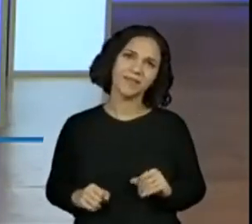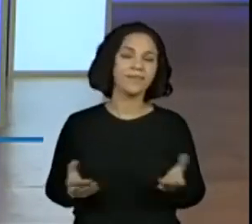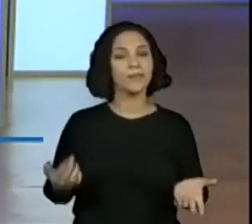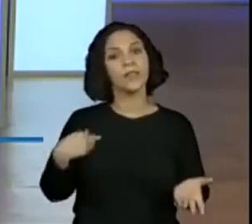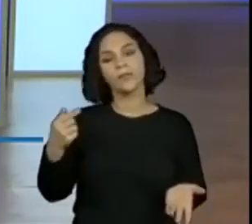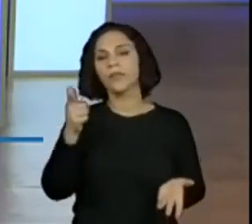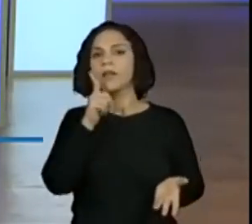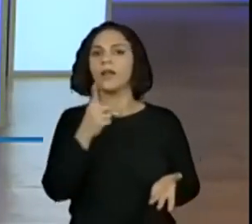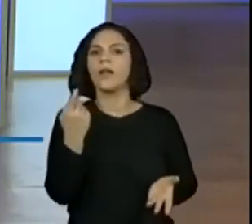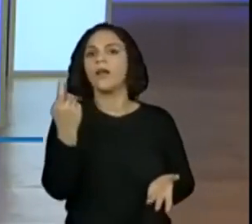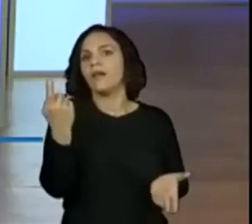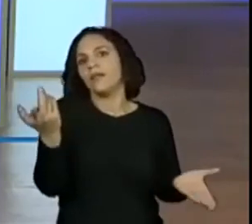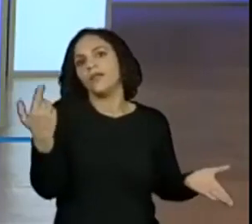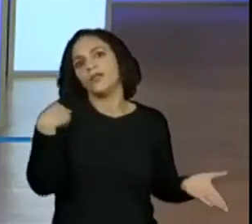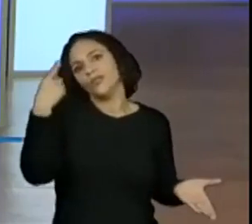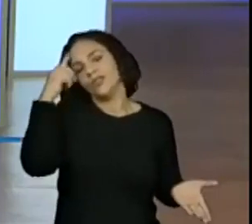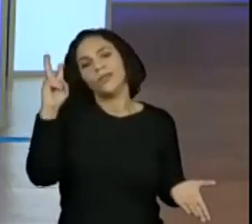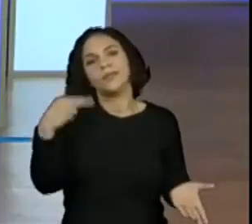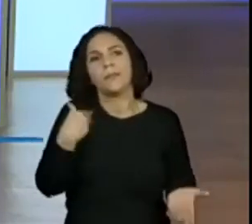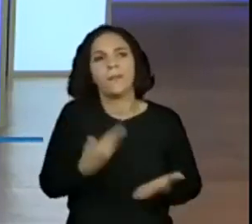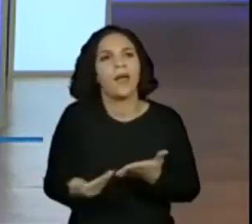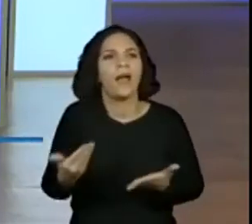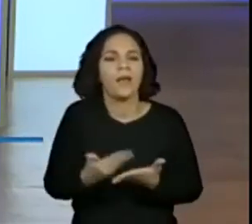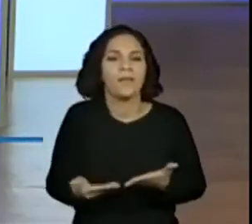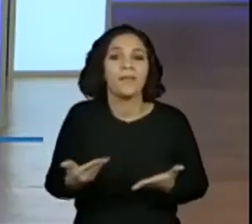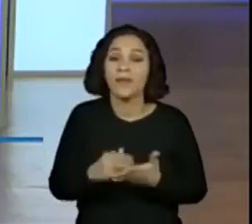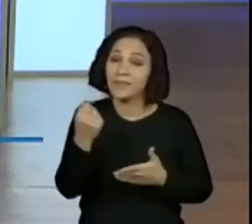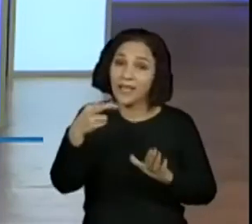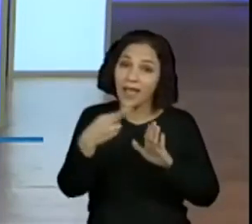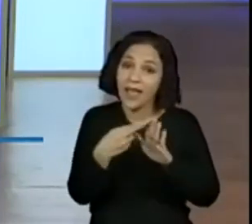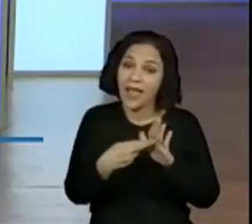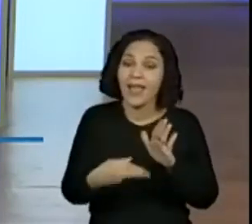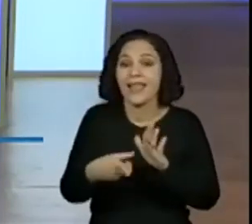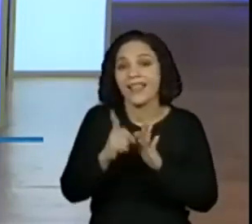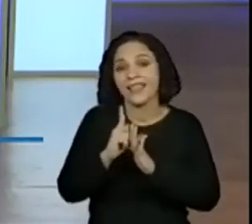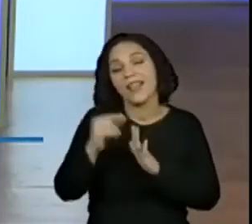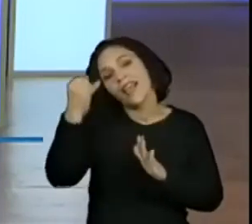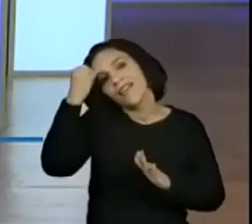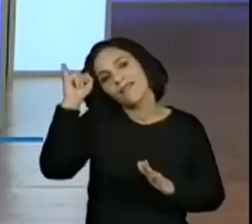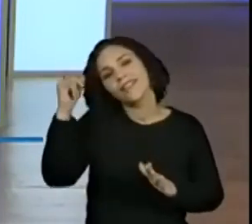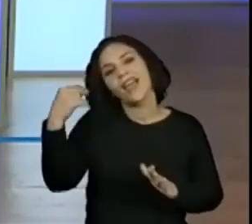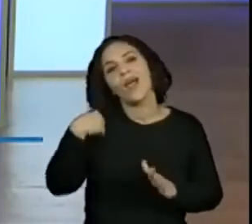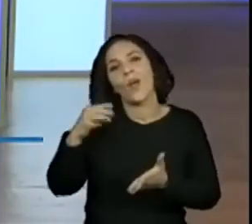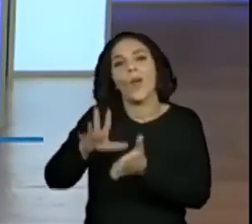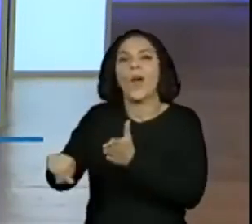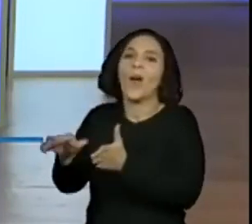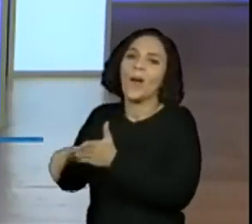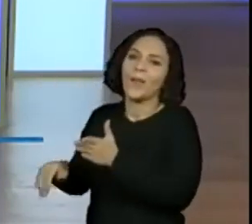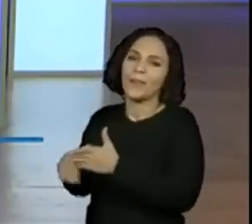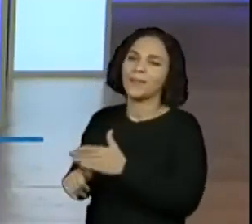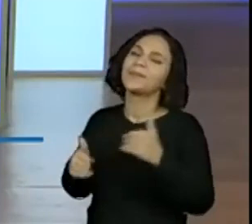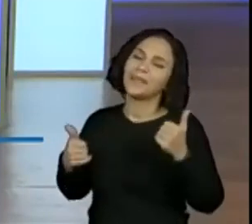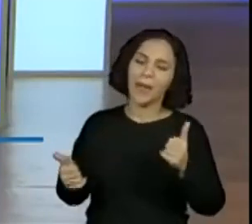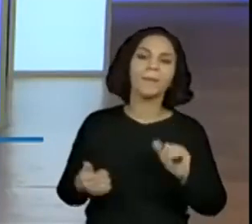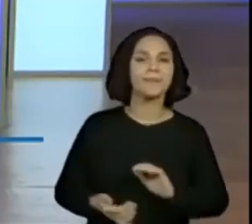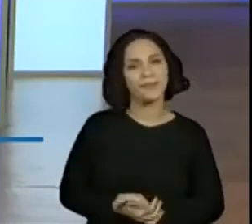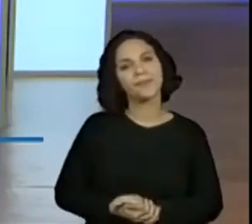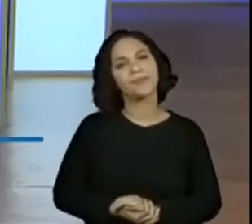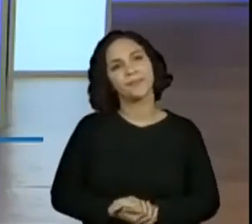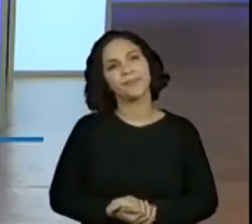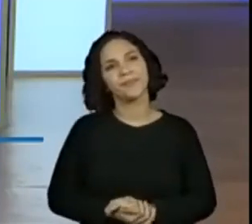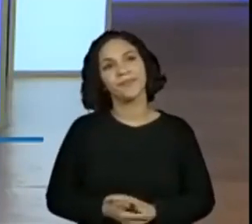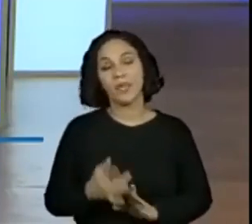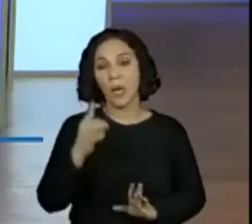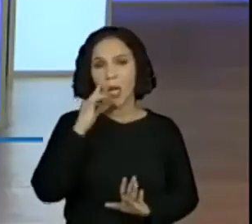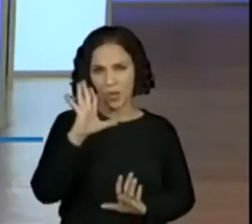né então explica a regra antes já para depois não falar que eu tô roubando tá bom seguinte